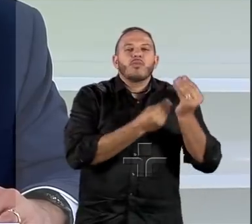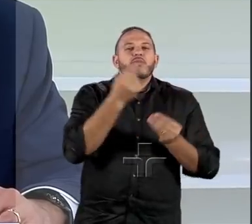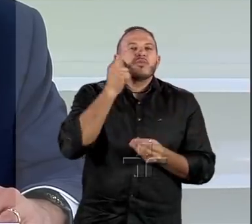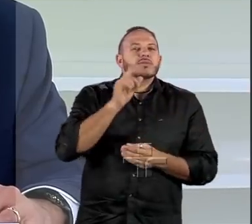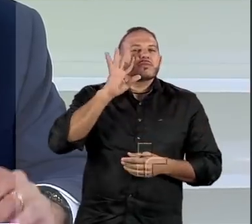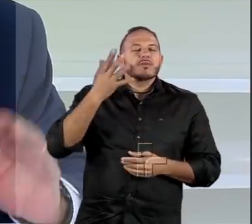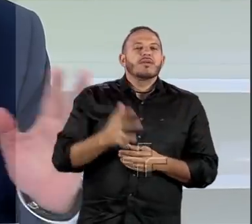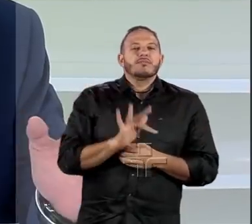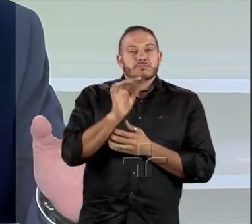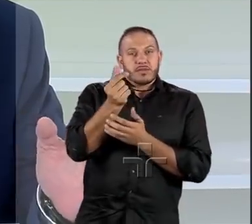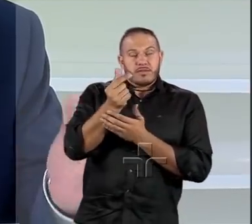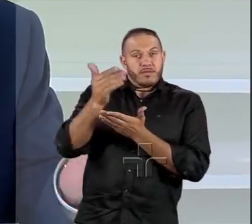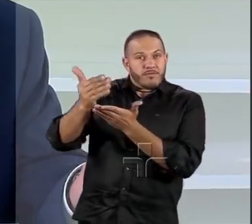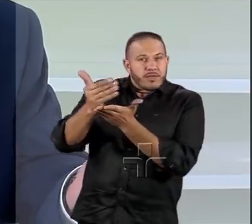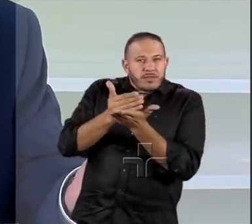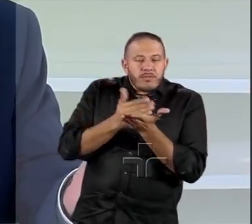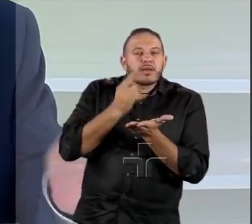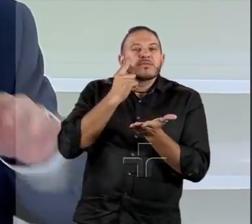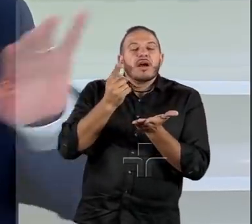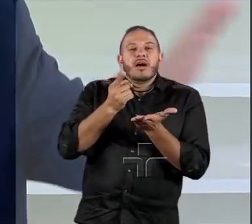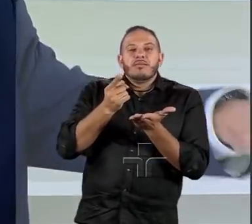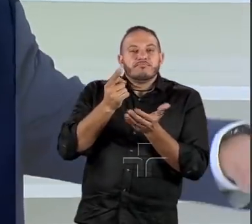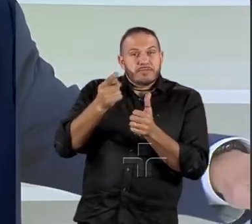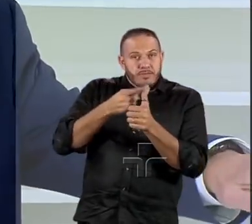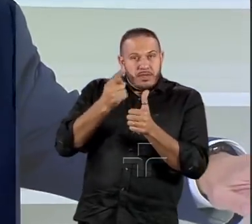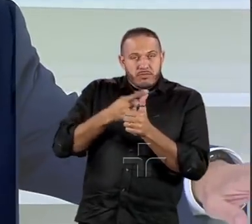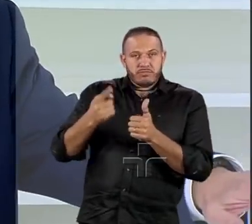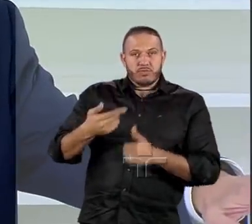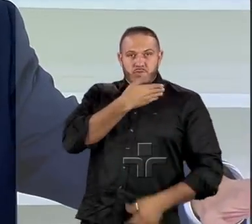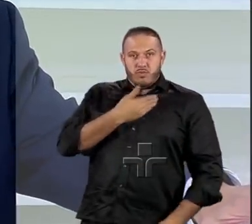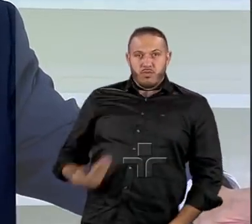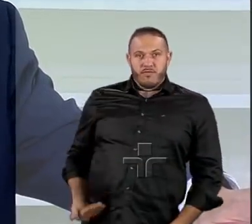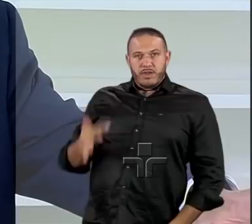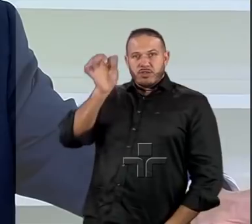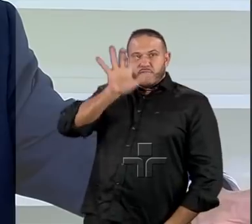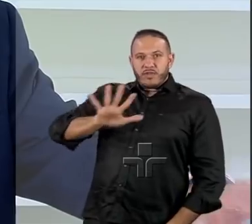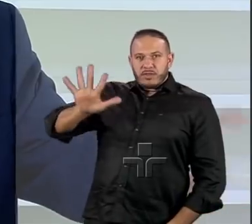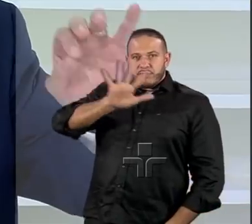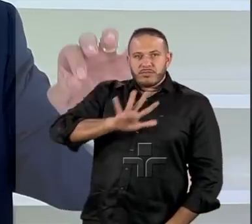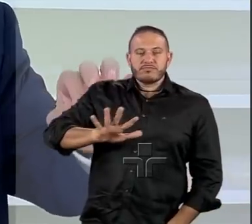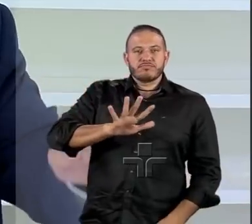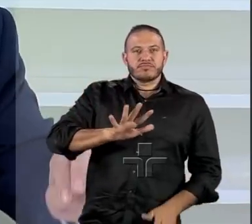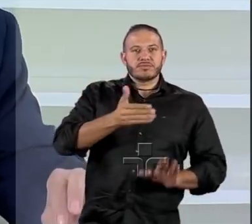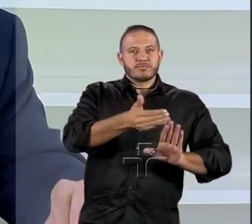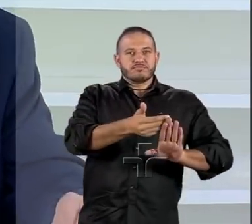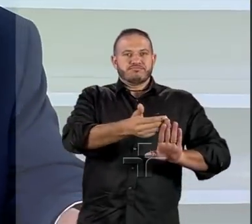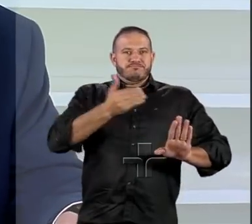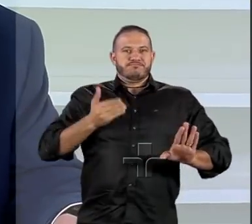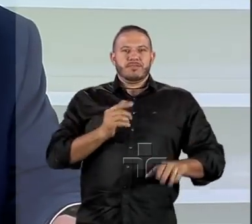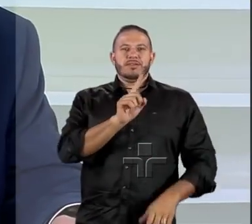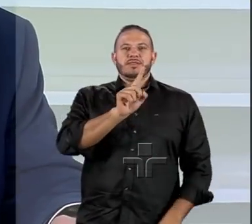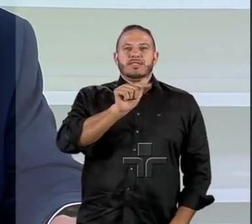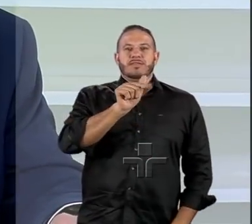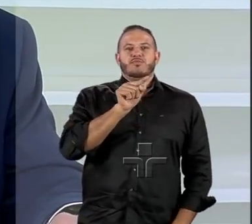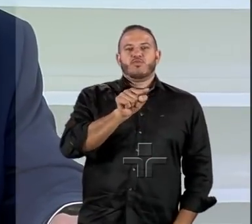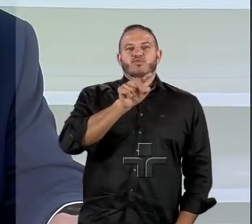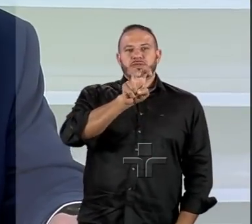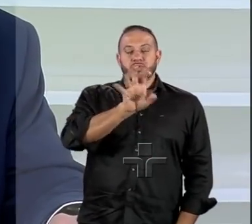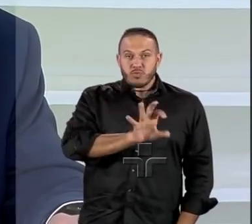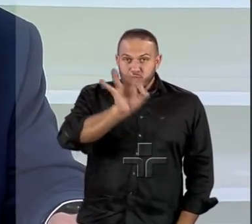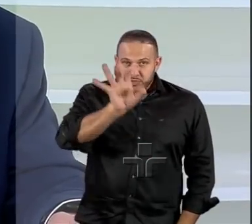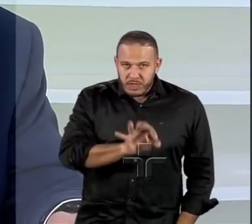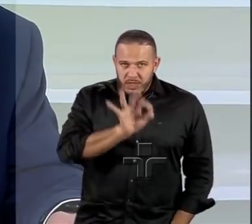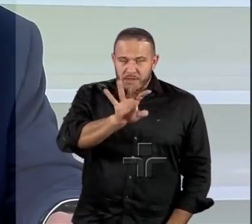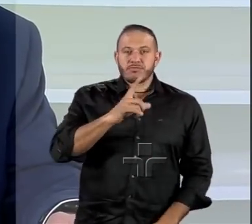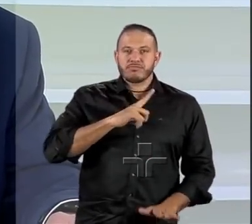o financiamento por conta. Primeiro, o governo federal saindo fora do financiamento, 17,5%. Nós temos